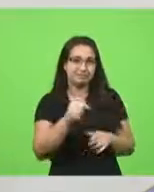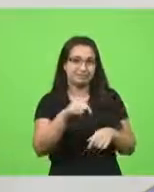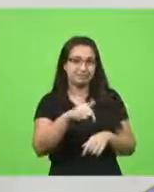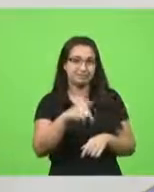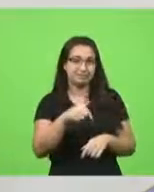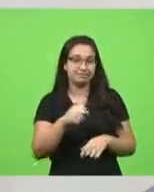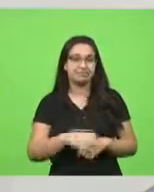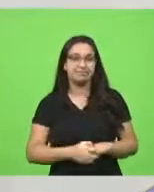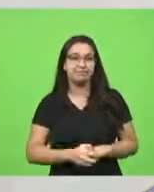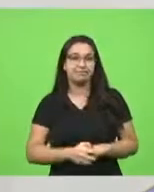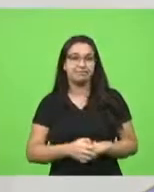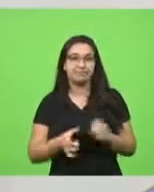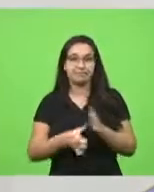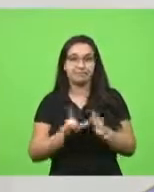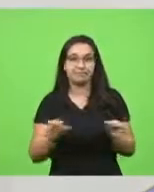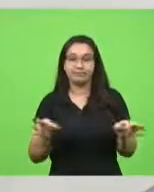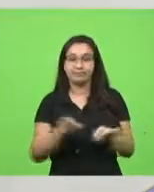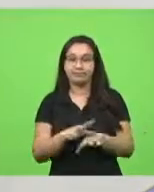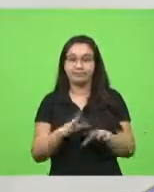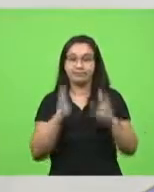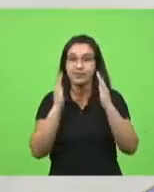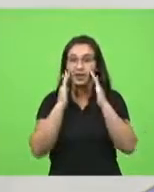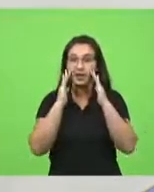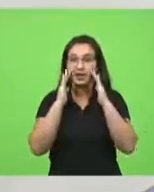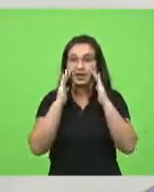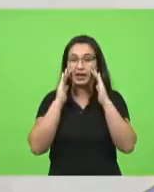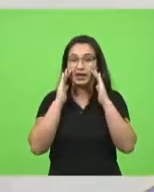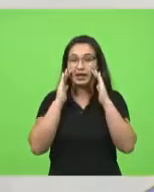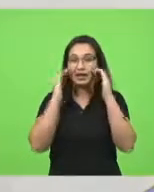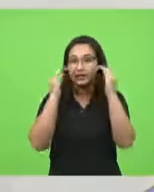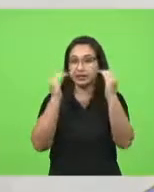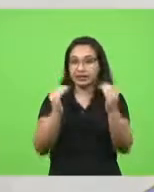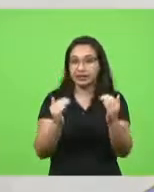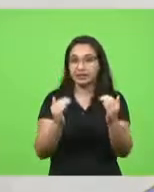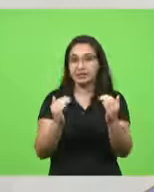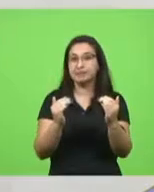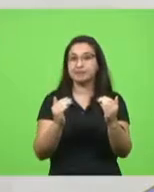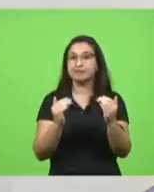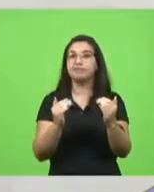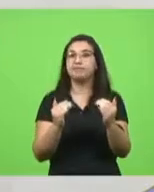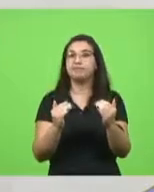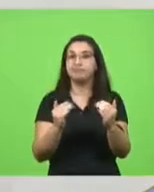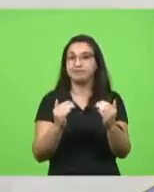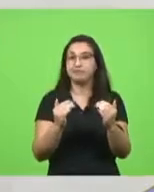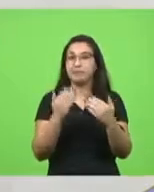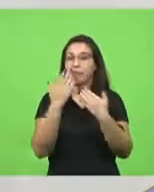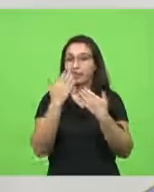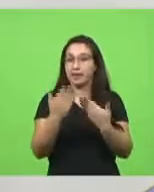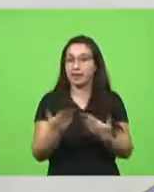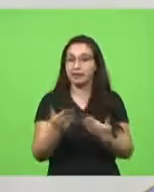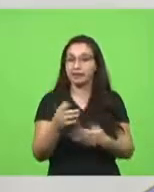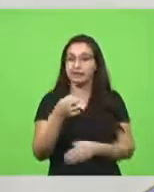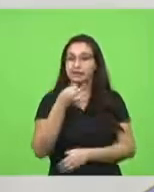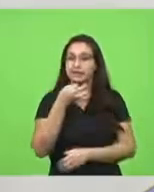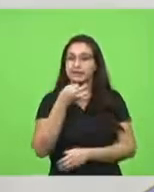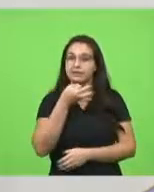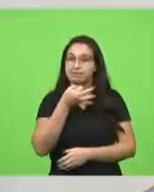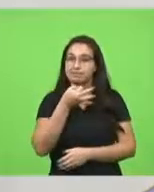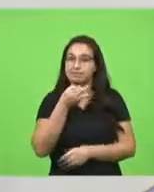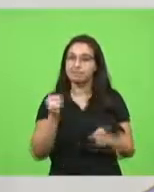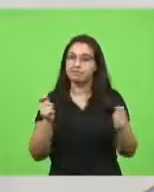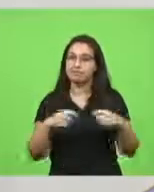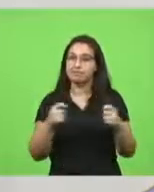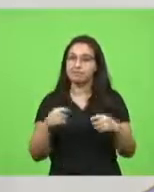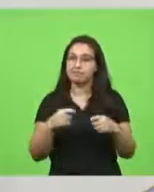Nós agradecemos essa oportunidade, presidente, de estar aqui falando dos programas. É